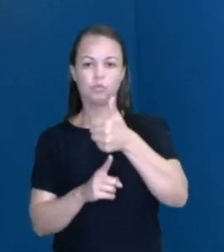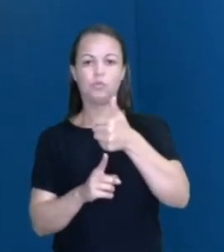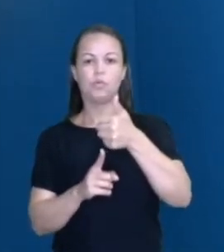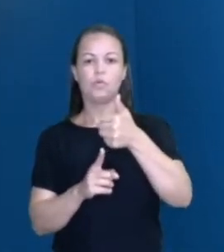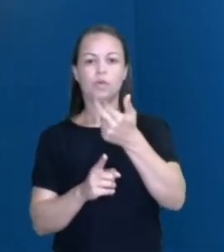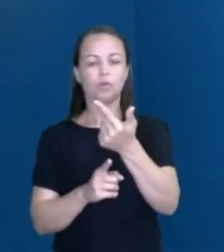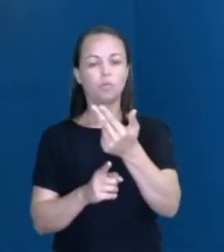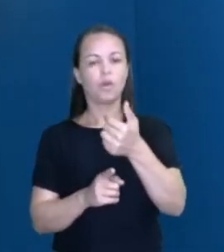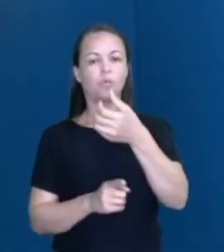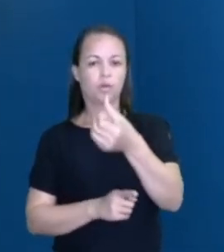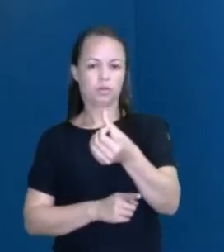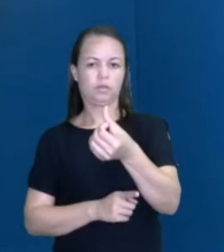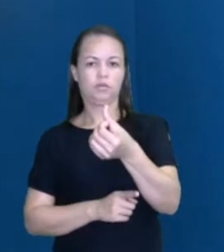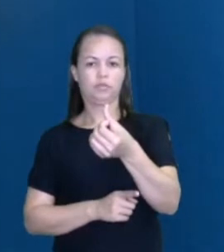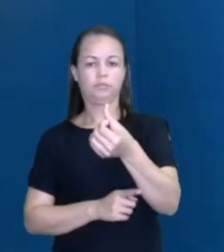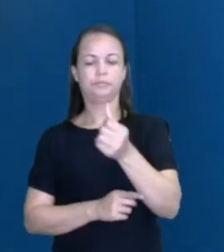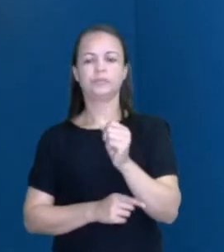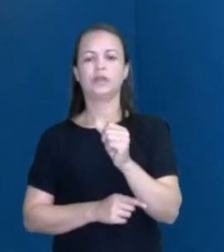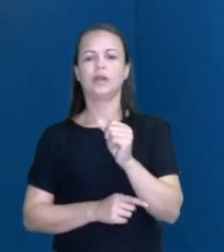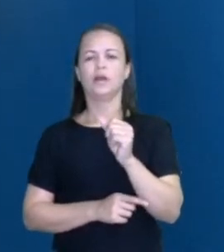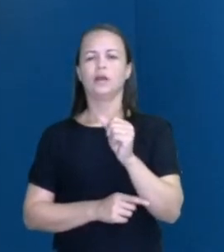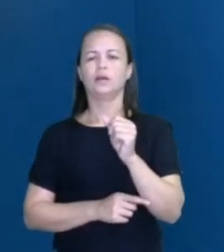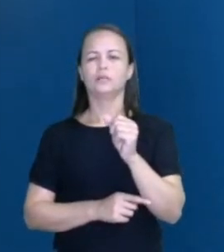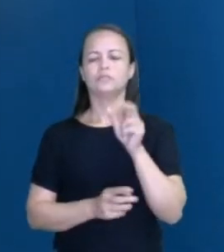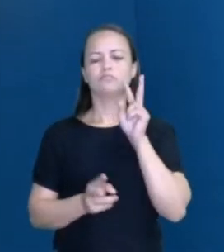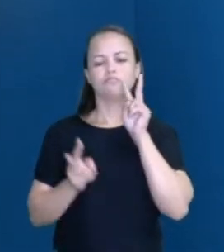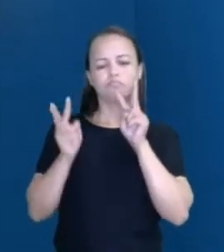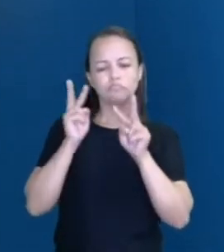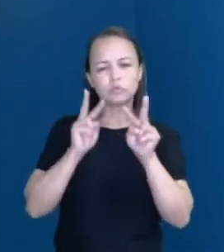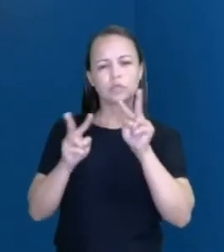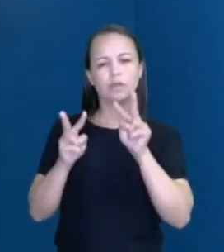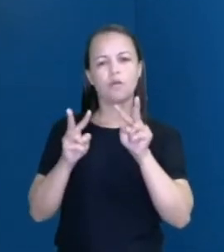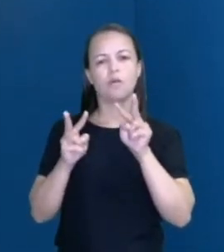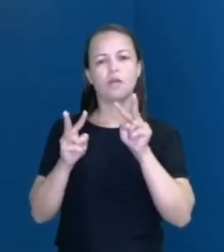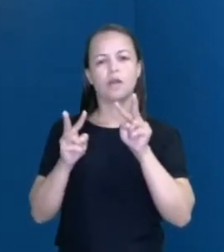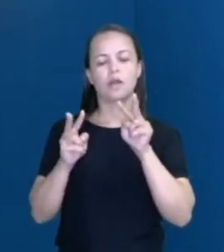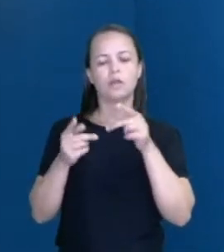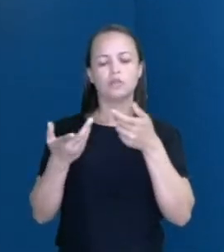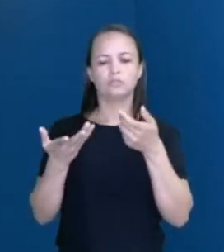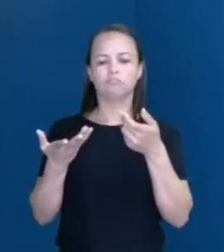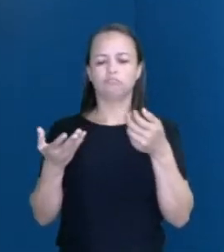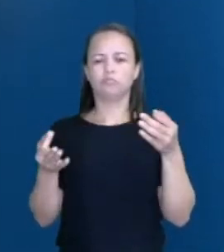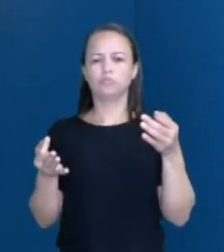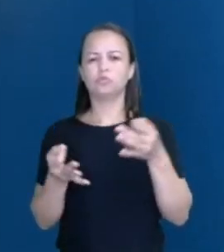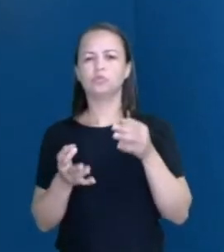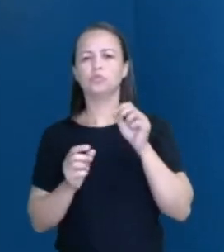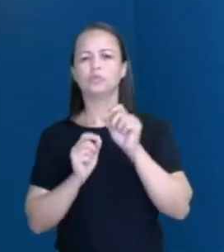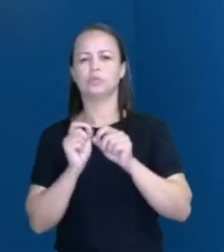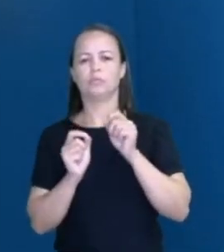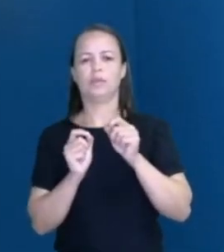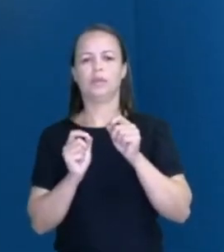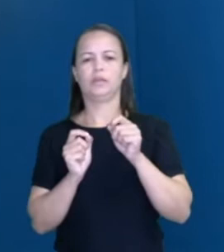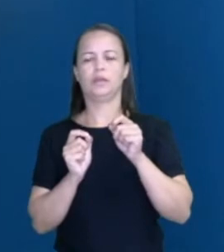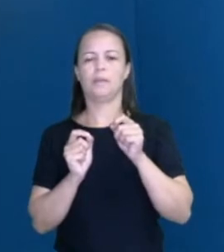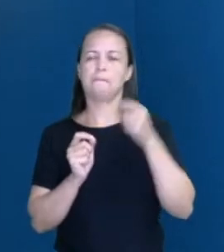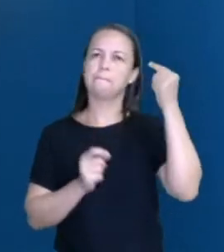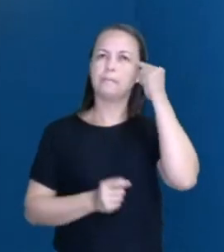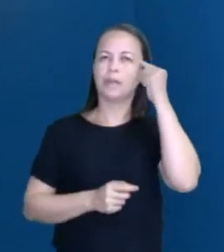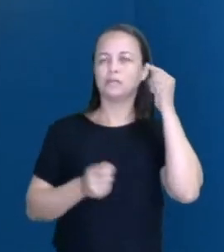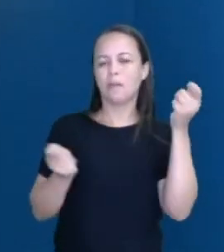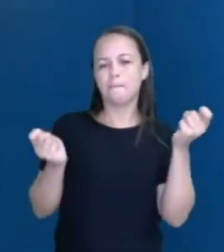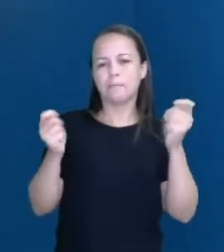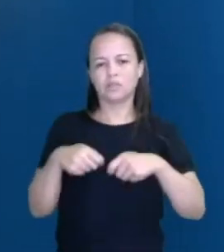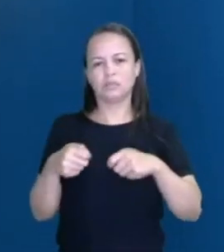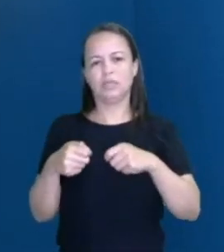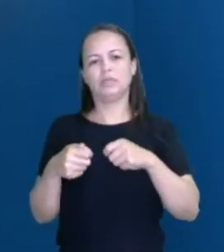6. Quando você olha essa sentença aqui, a gente justamente começa a pensar em possibilidades para o valor